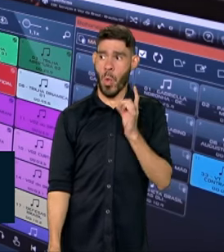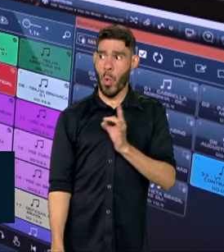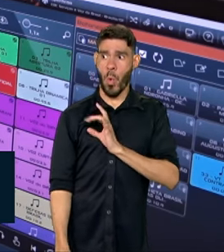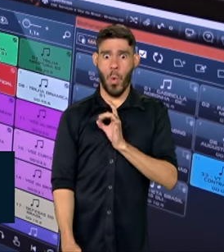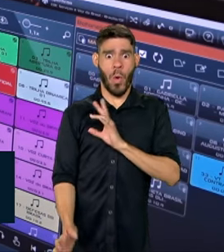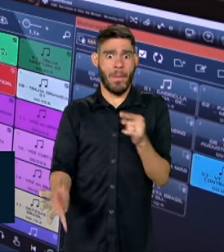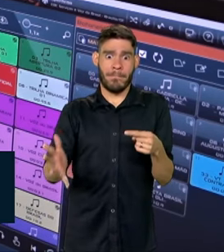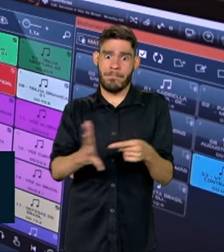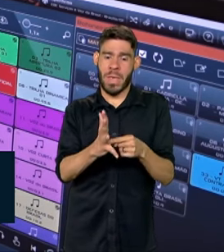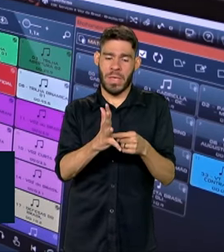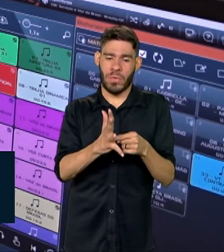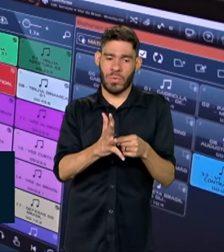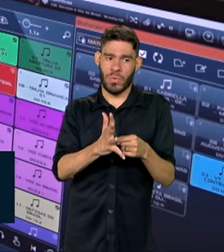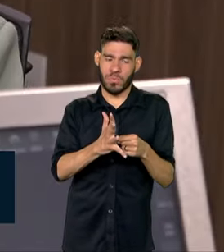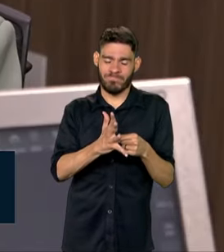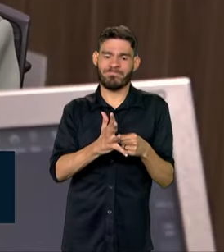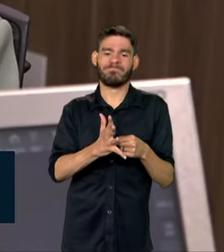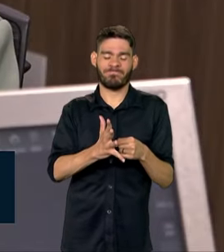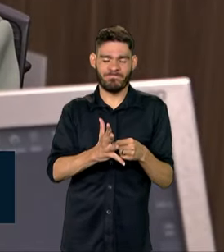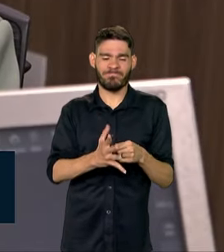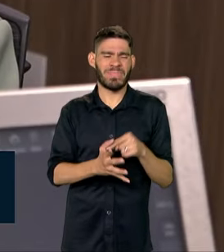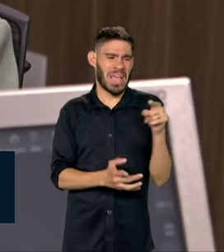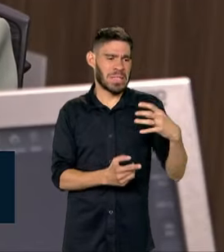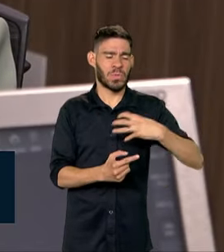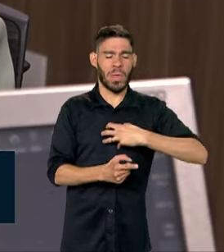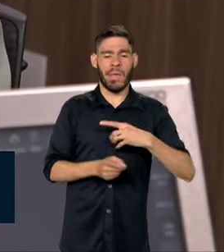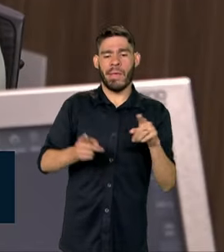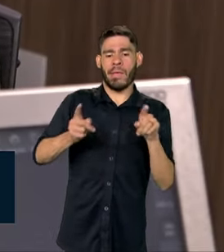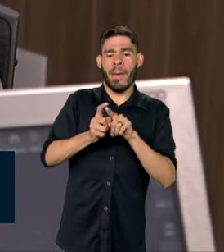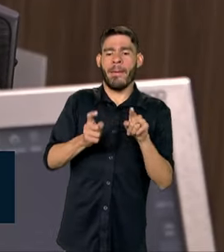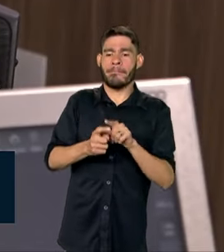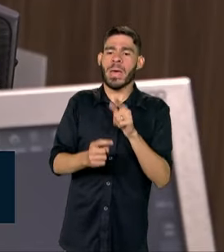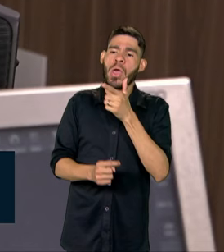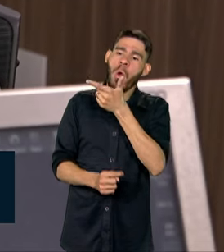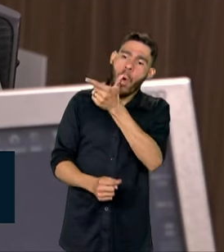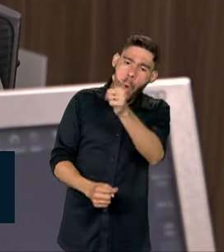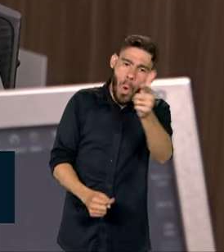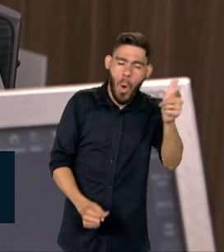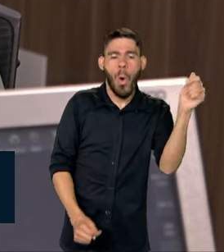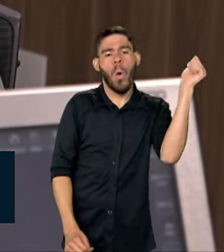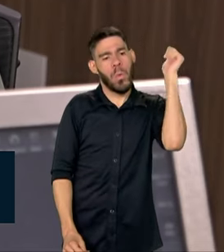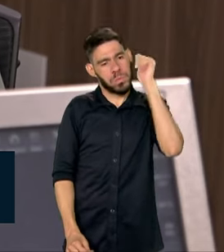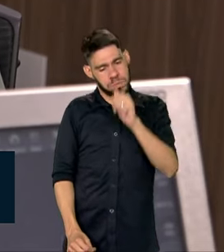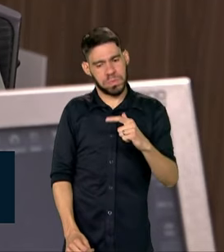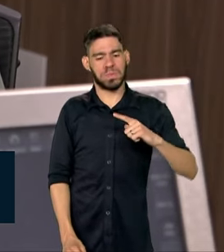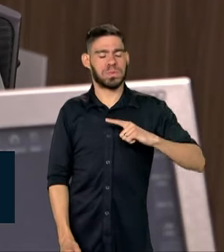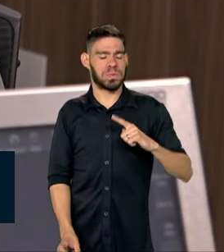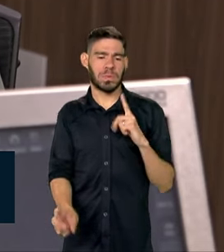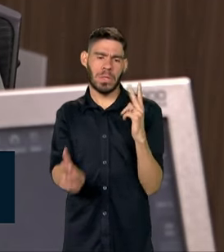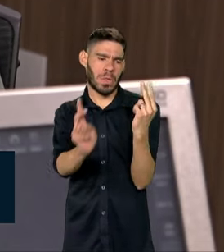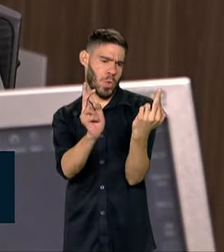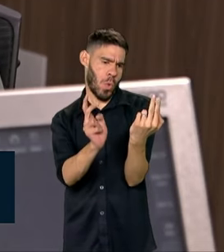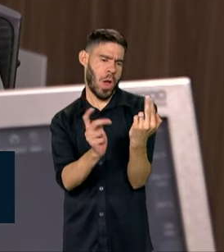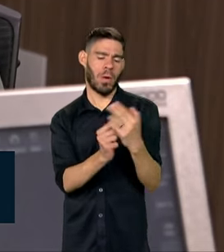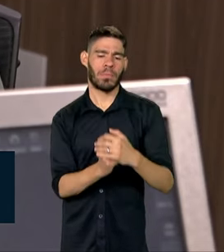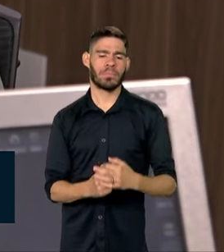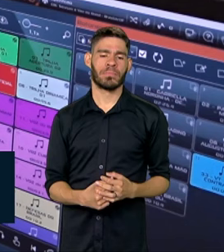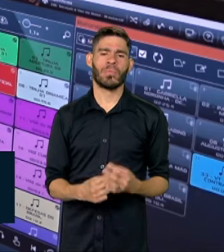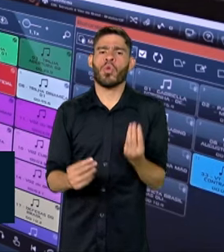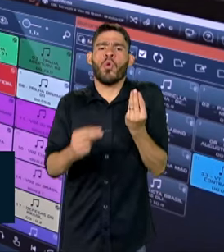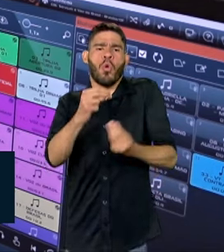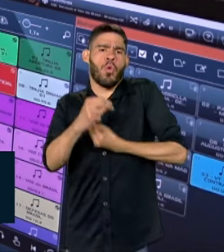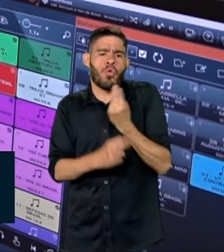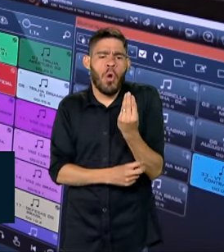a denúncia e que esse é o caso também de muitas outras mulheres que passam por uma situação semelhante à dela. Como é que a gente